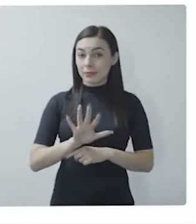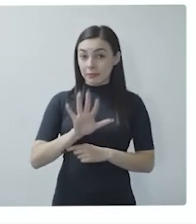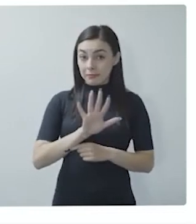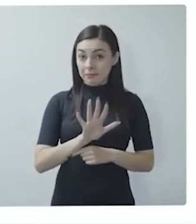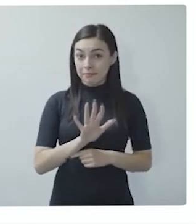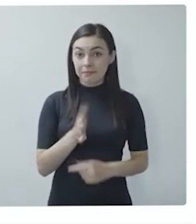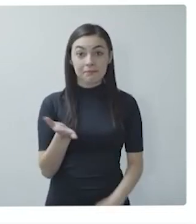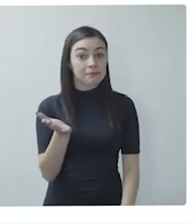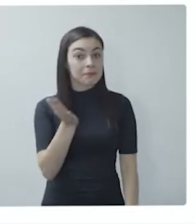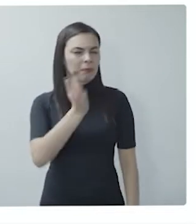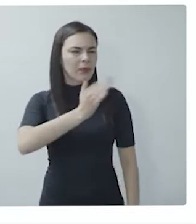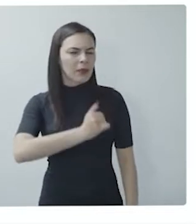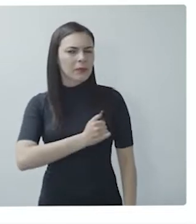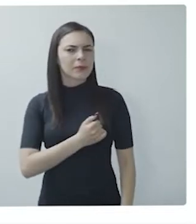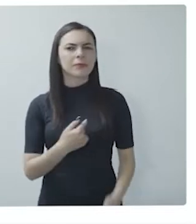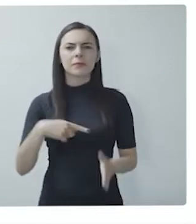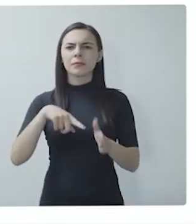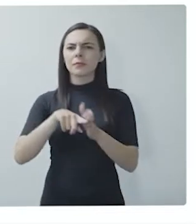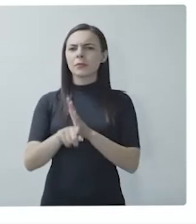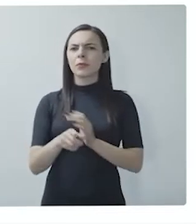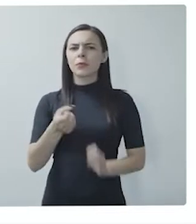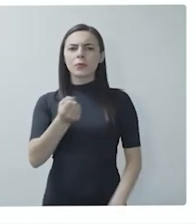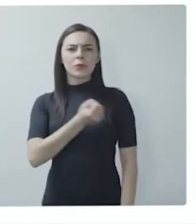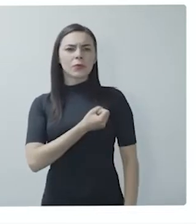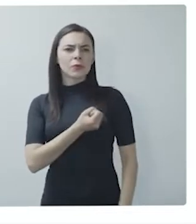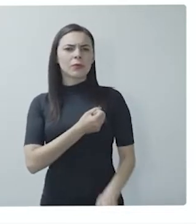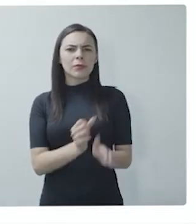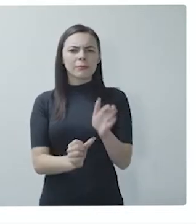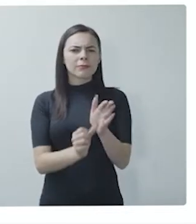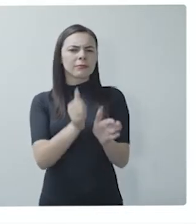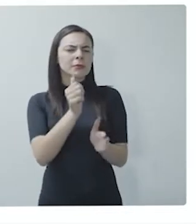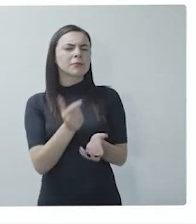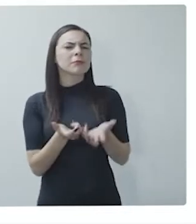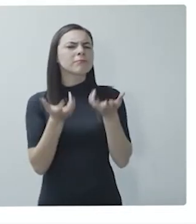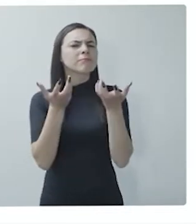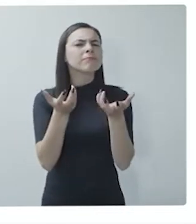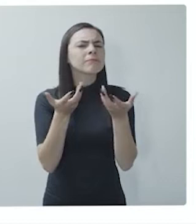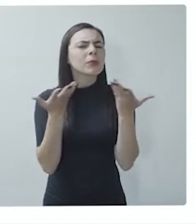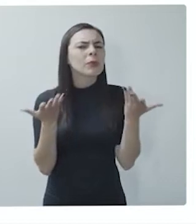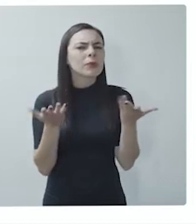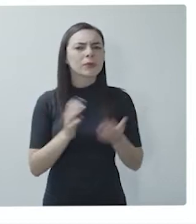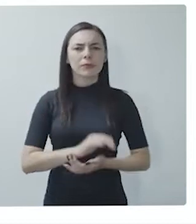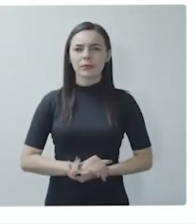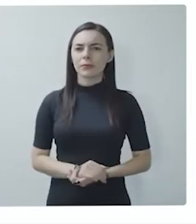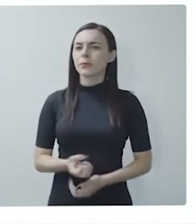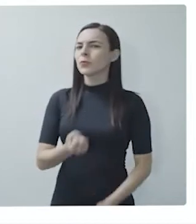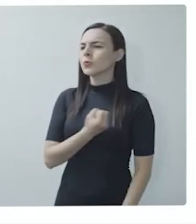lá. Qual é o primeiro número que vocês querem aí em casa?